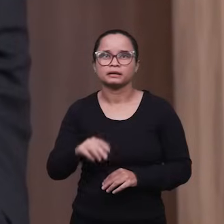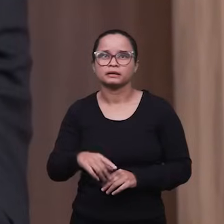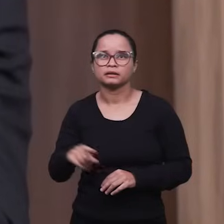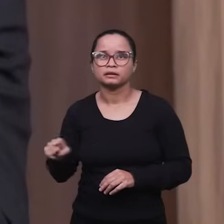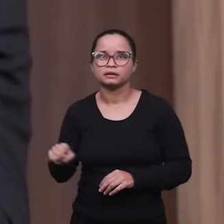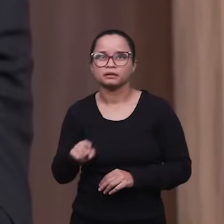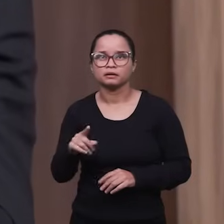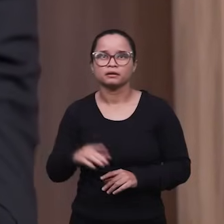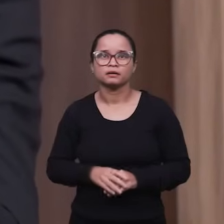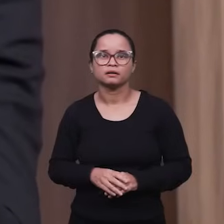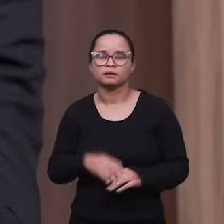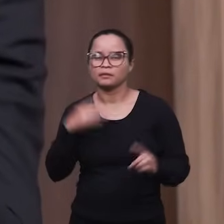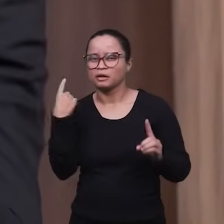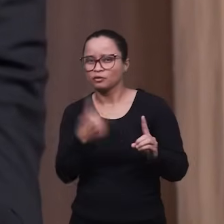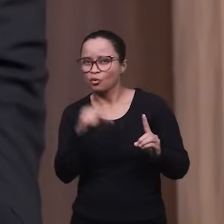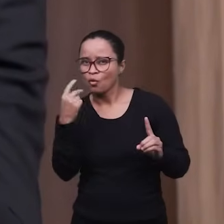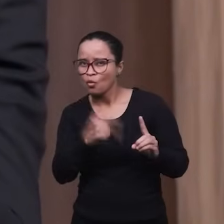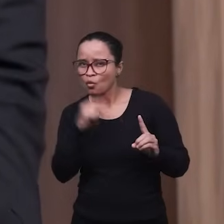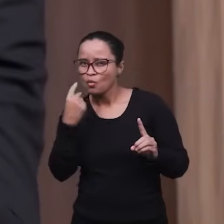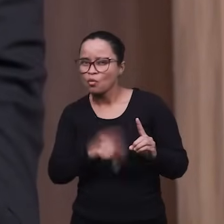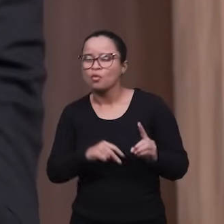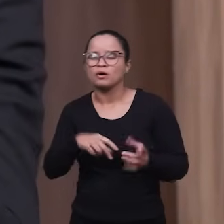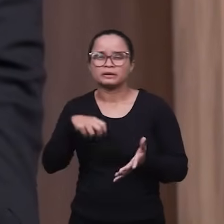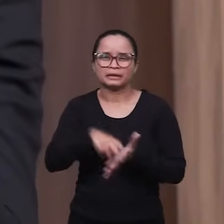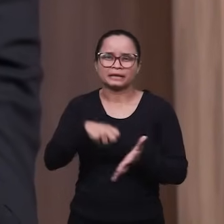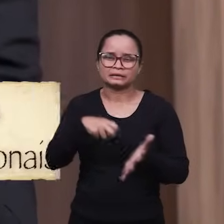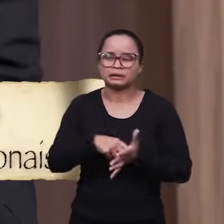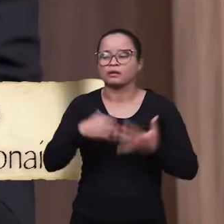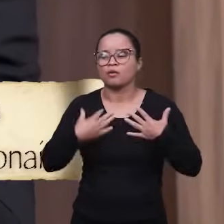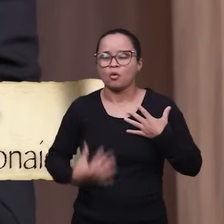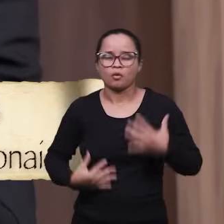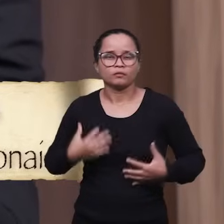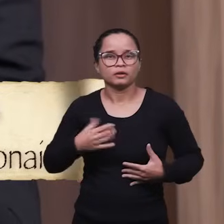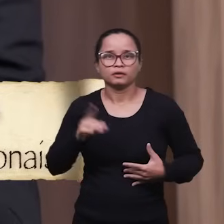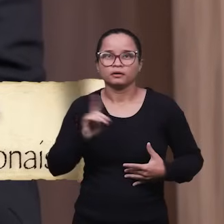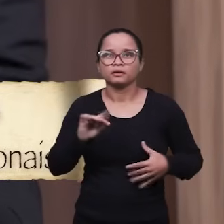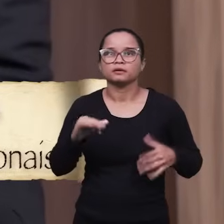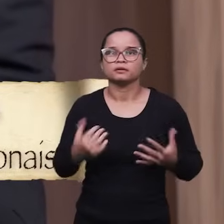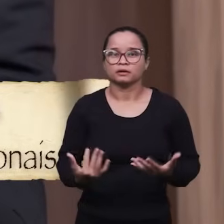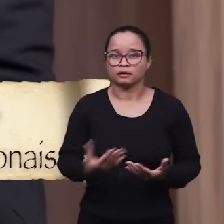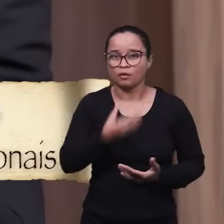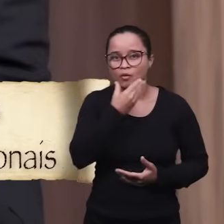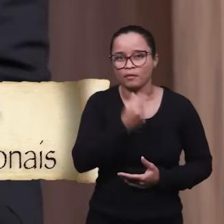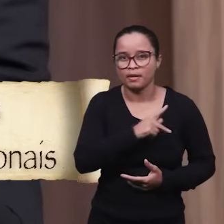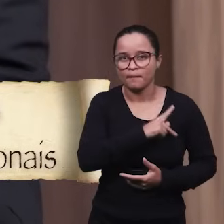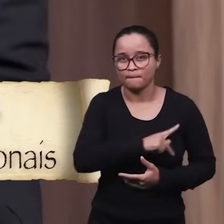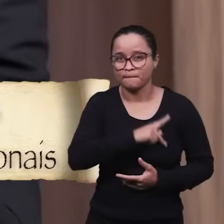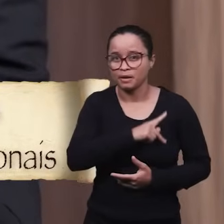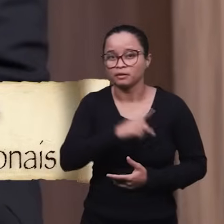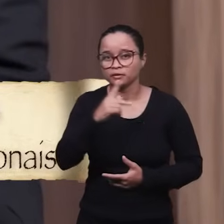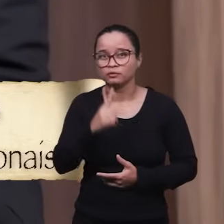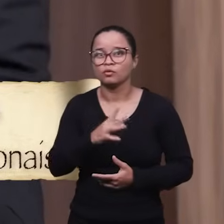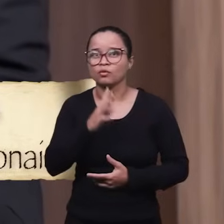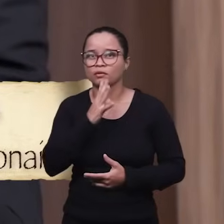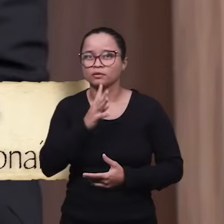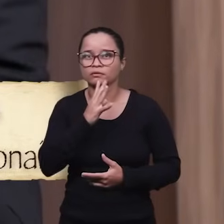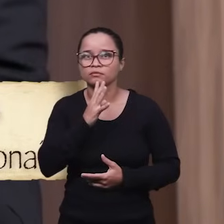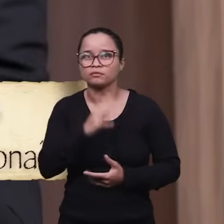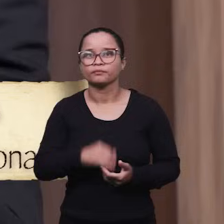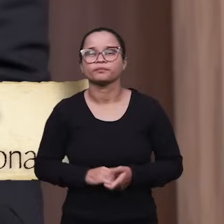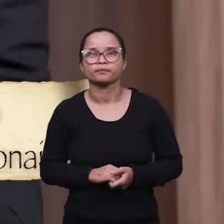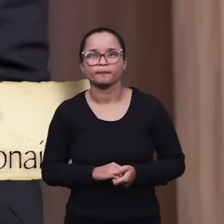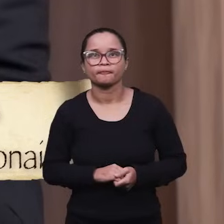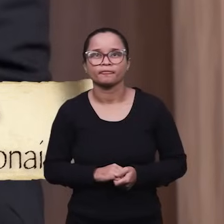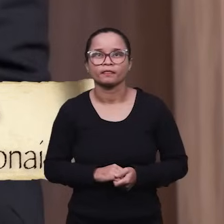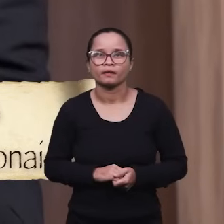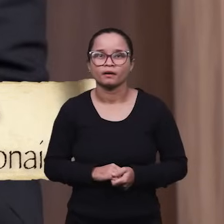para torturas, né, por castigos corporais. Então, Paulo tinha ciência, né, também dos